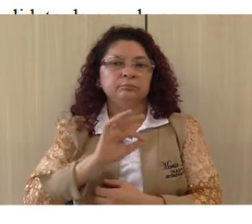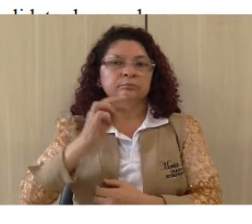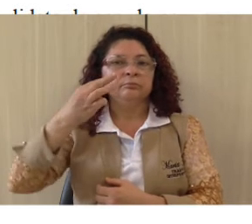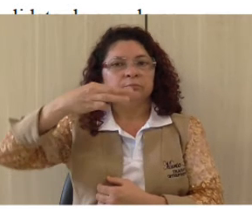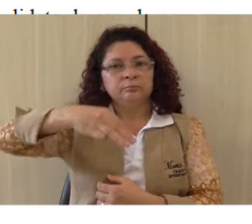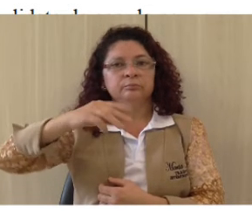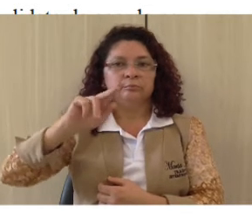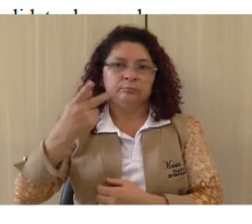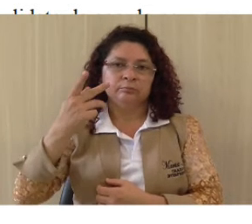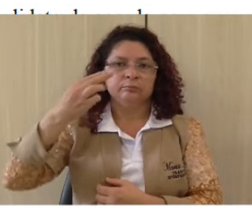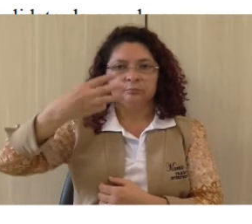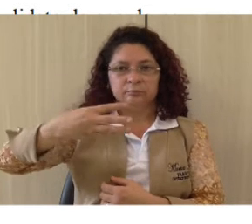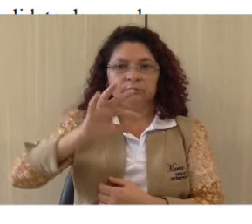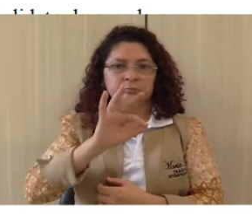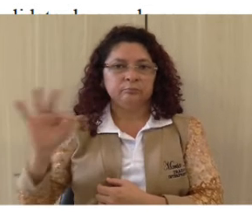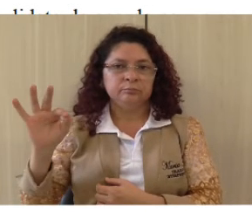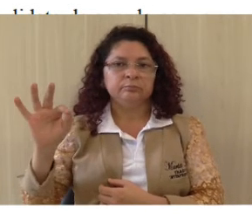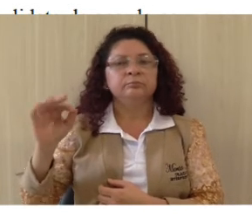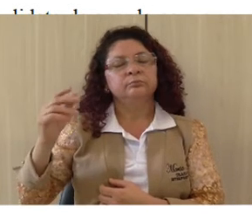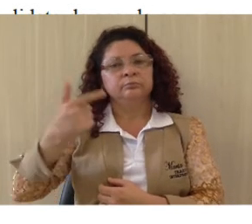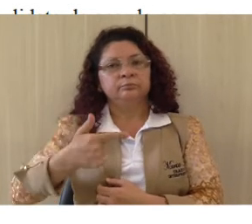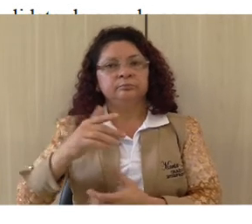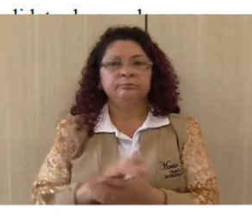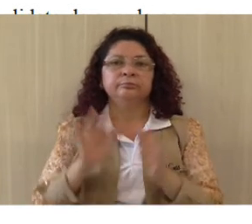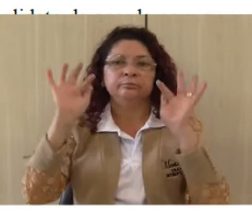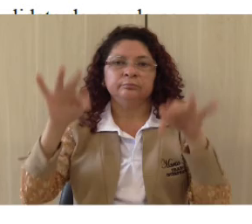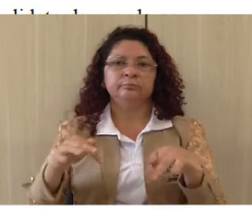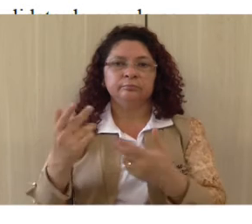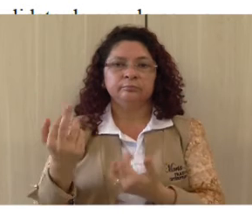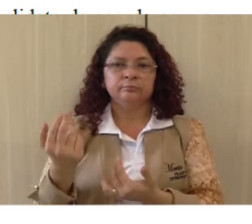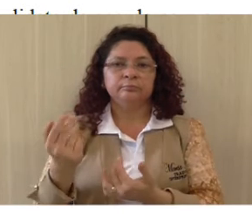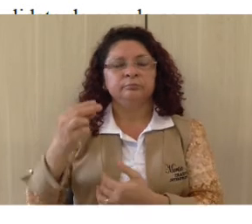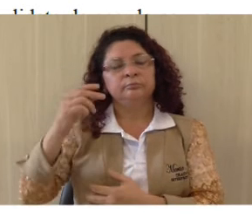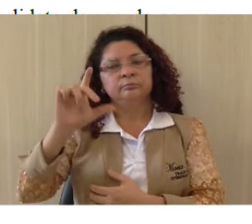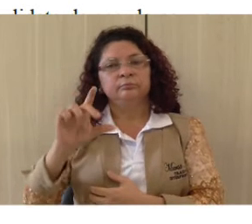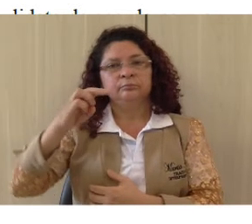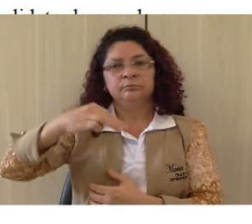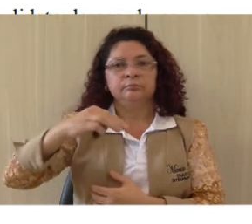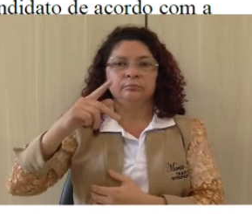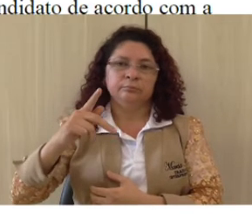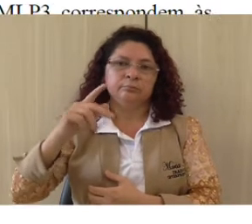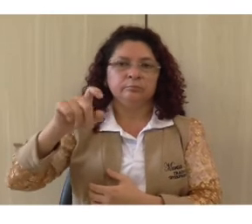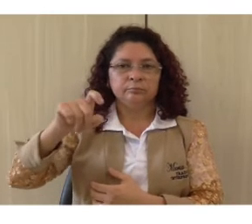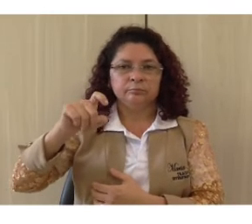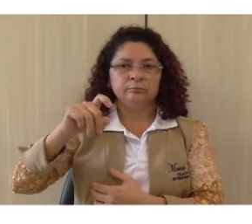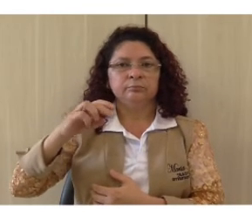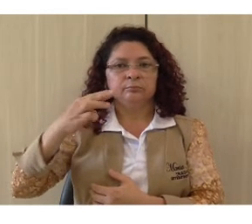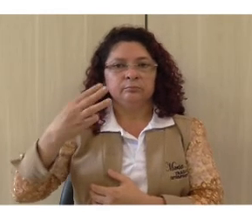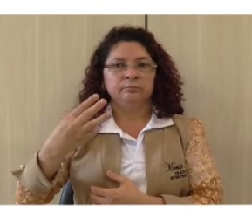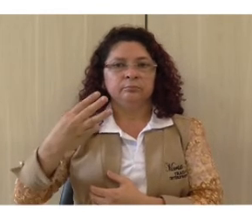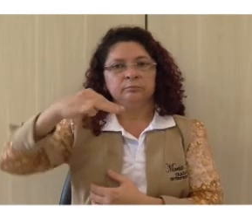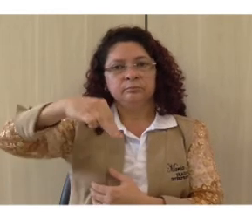Média final. Na última linha da coluna, média final é igual a MLPX mais MMX